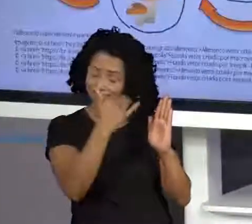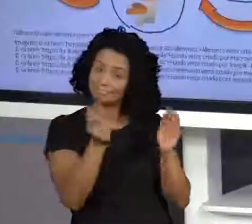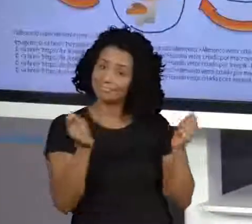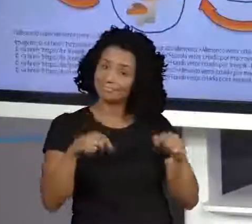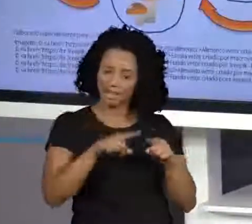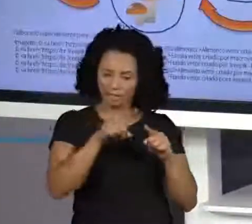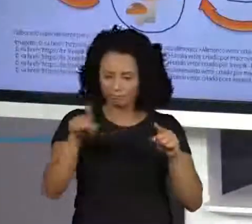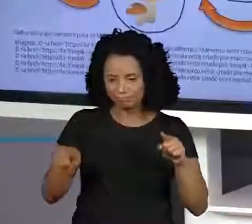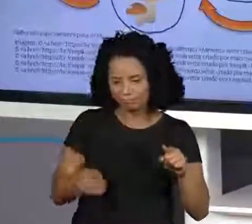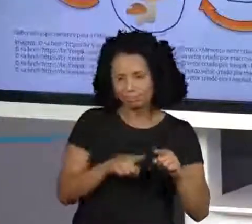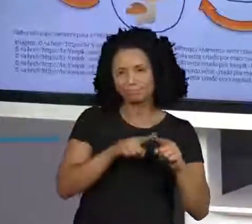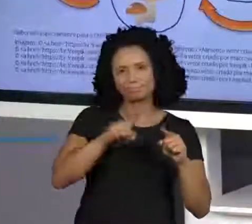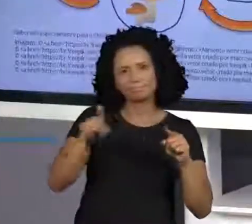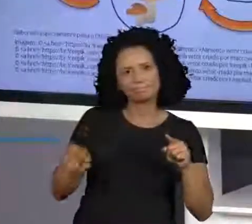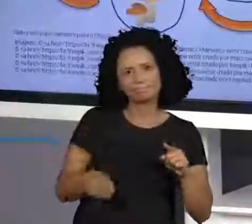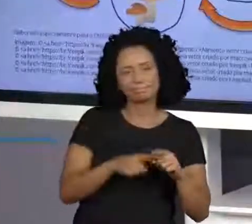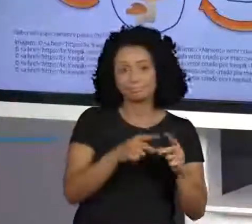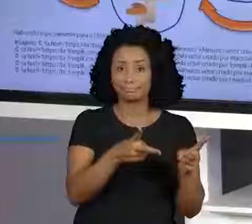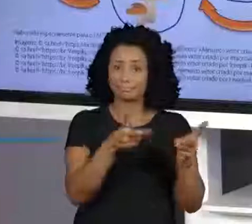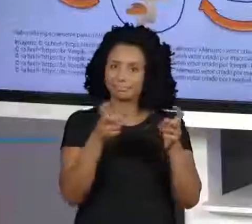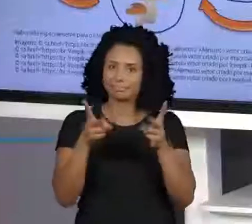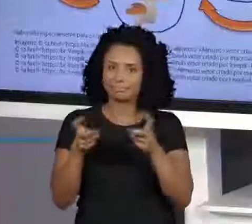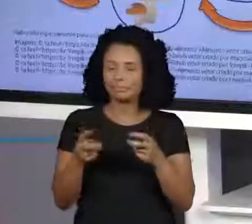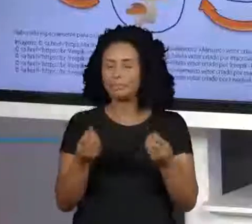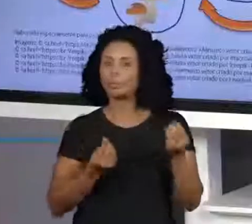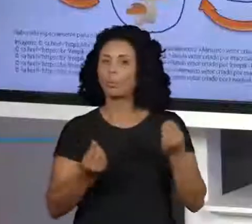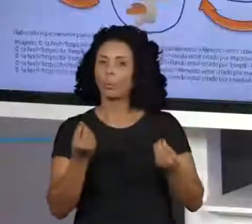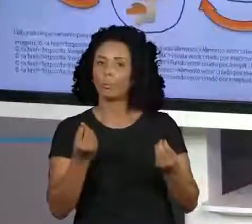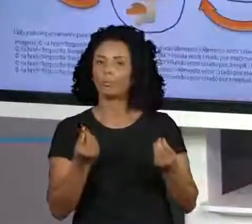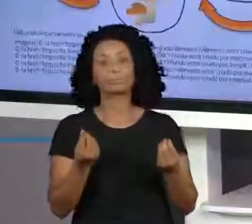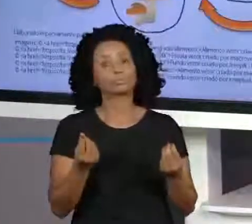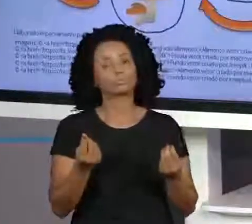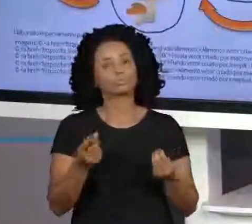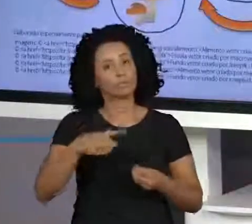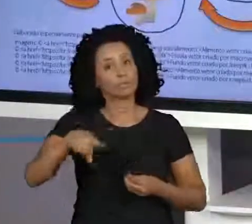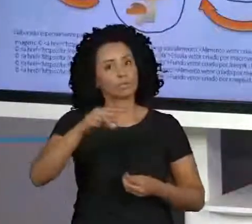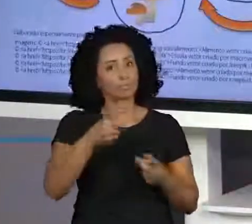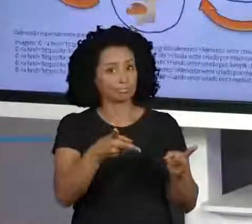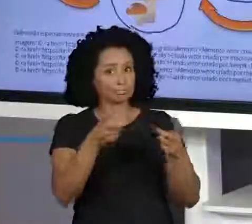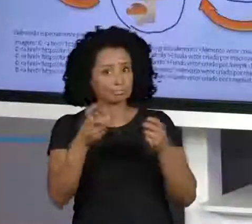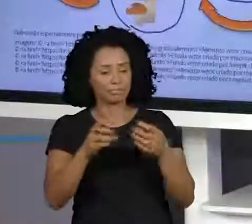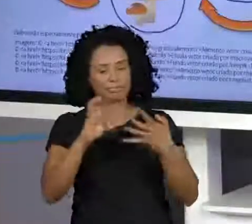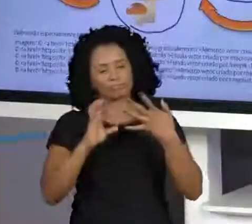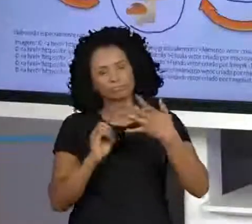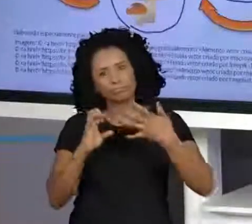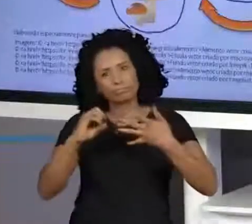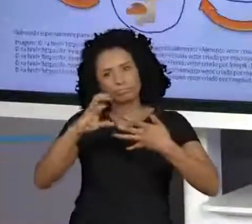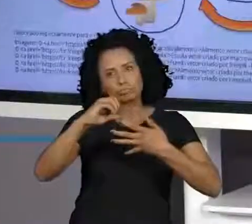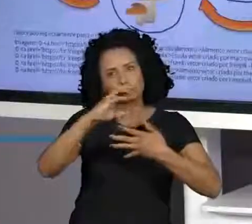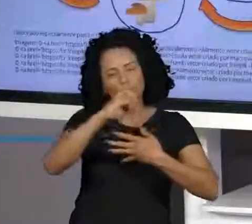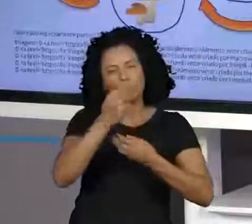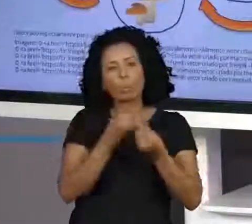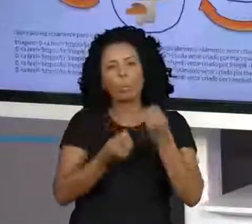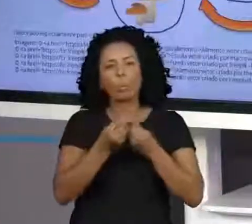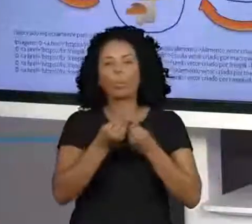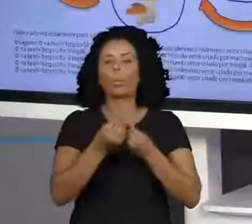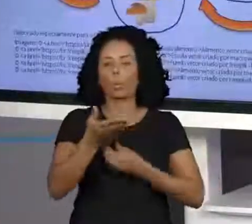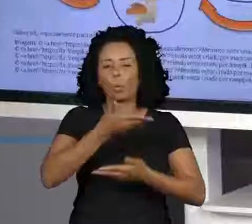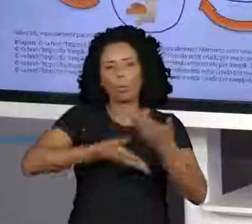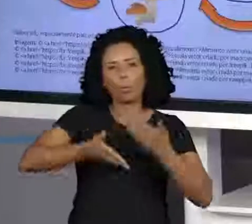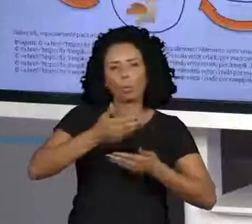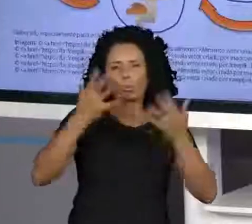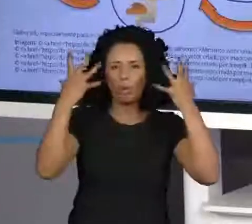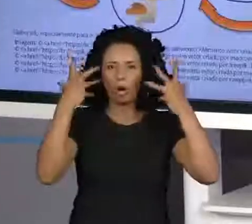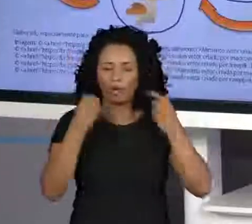que a gente fez. Então, uma cadeia alimentar é a forma como seres vivos interagem entre si na